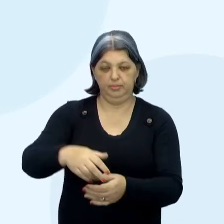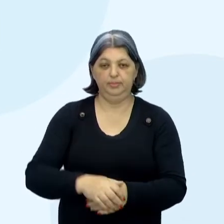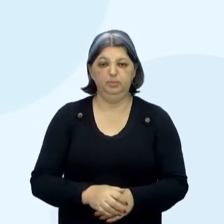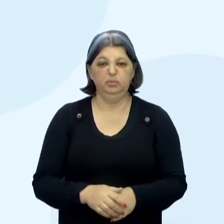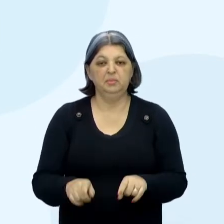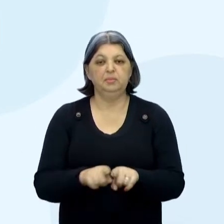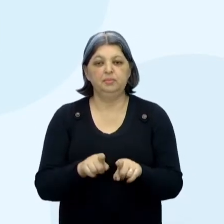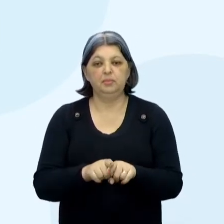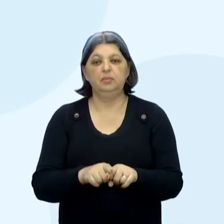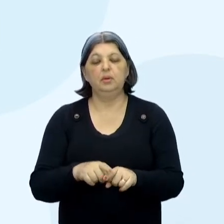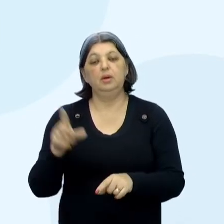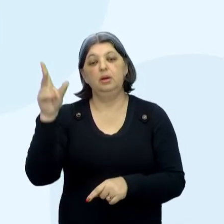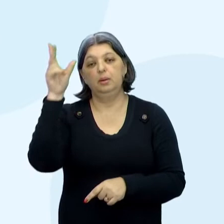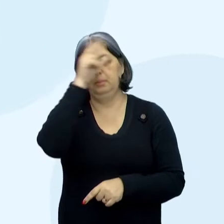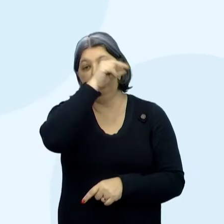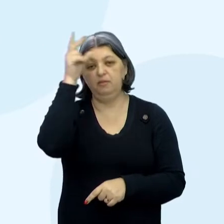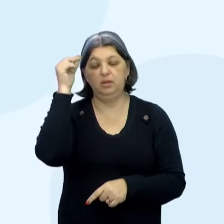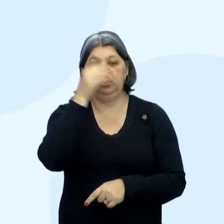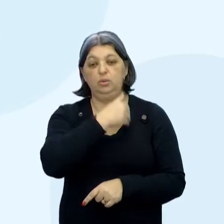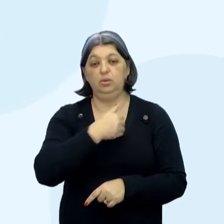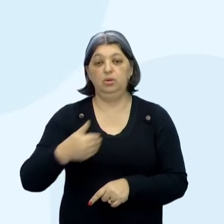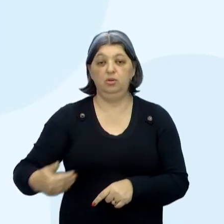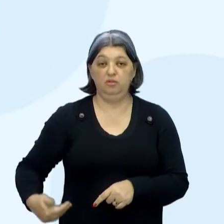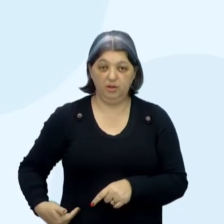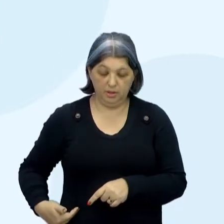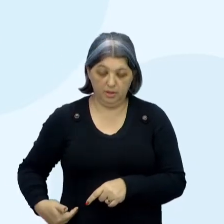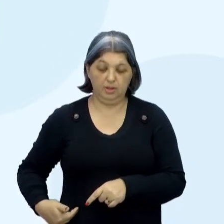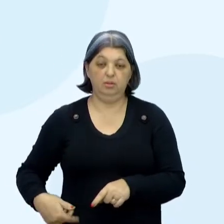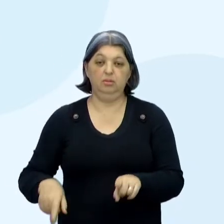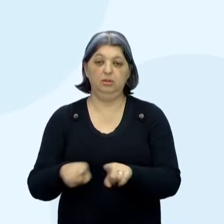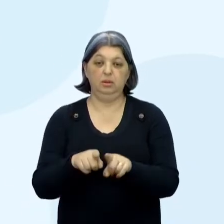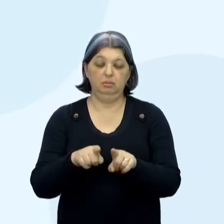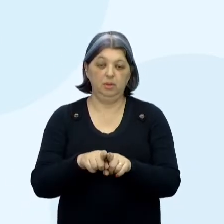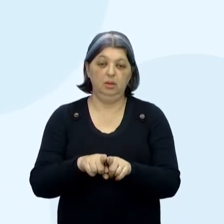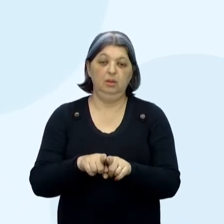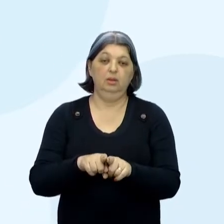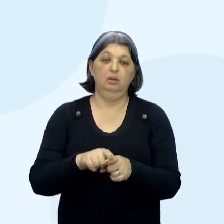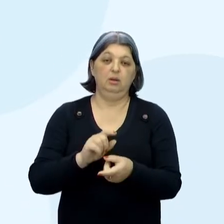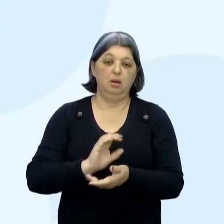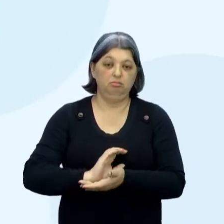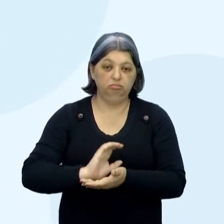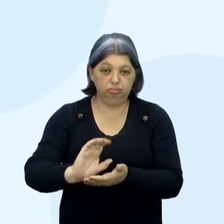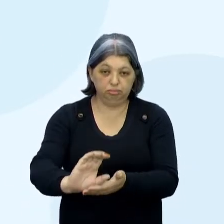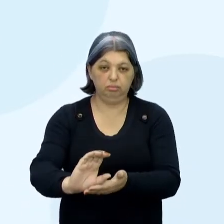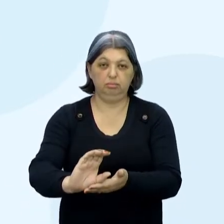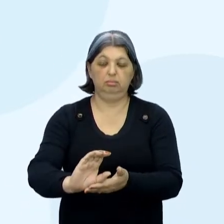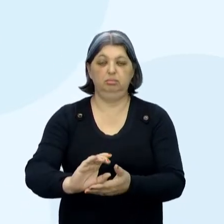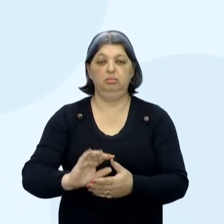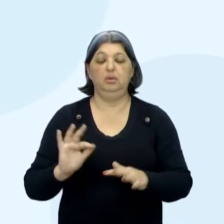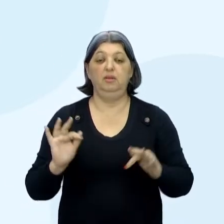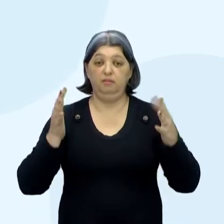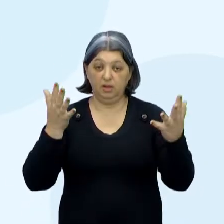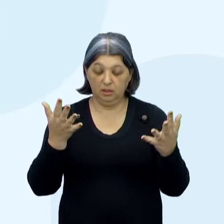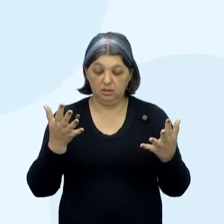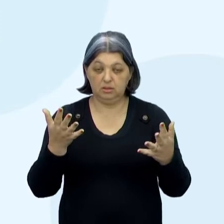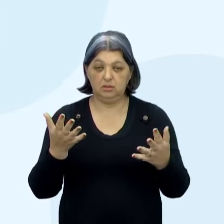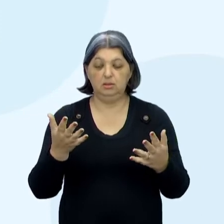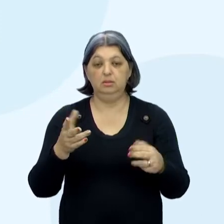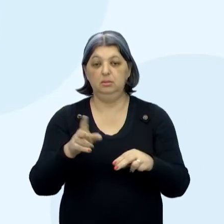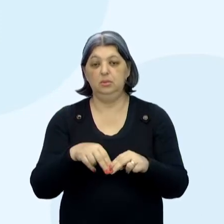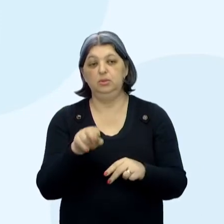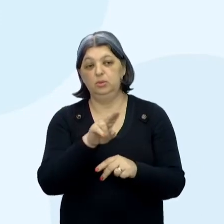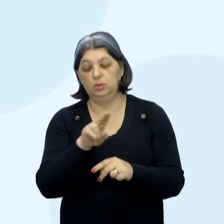as prefeituras, o governo financiando essa festa em nome de um retorno que